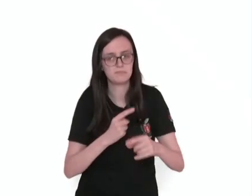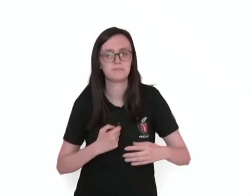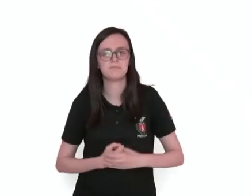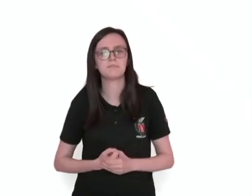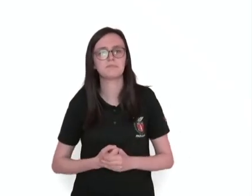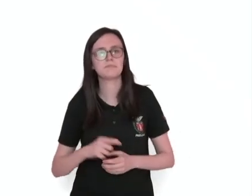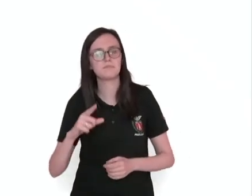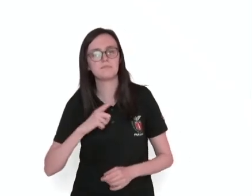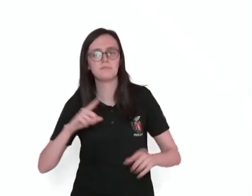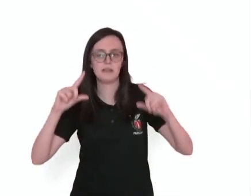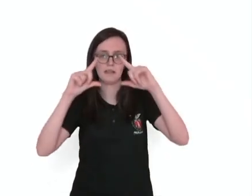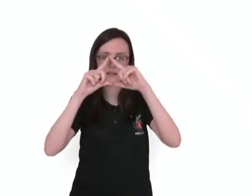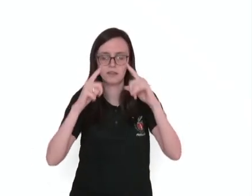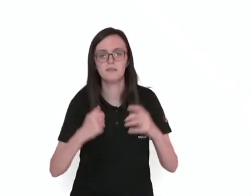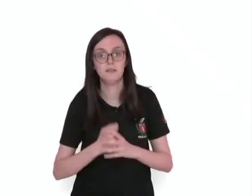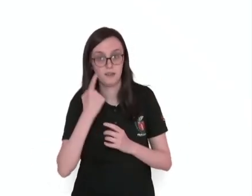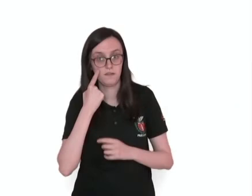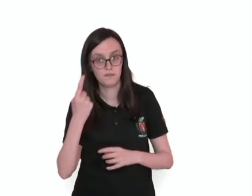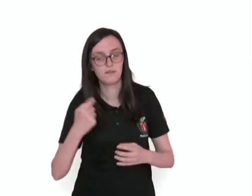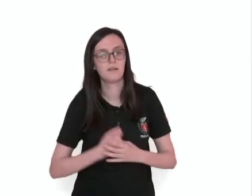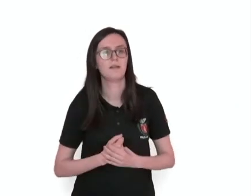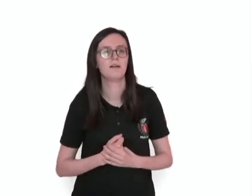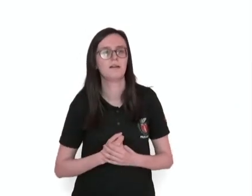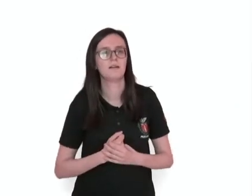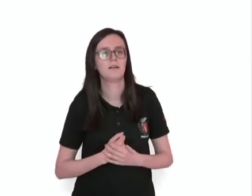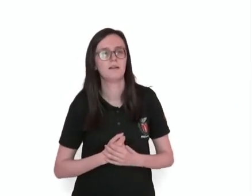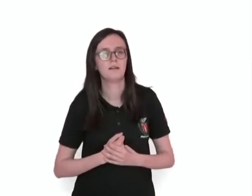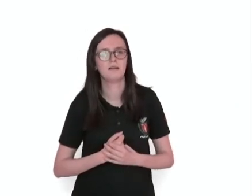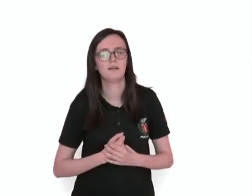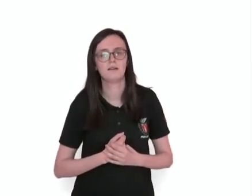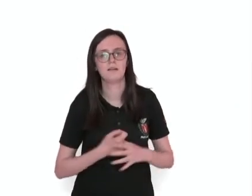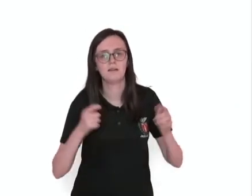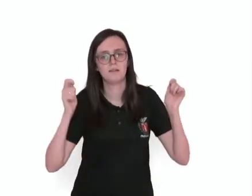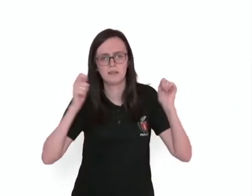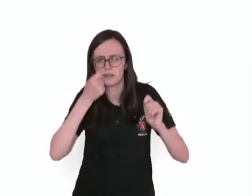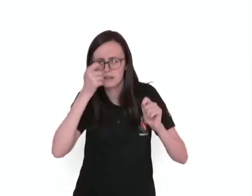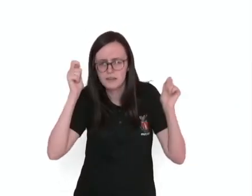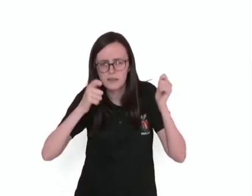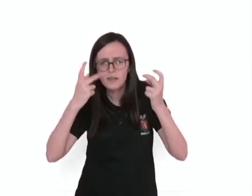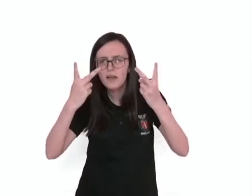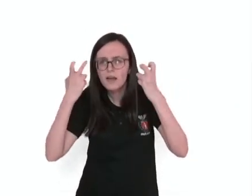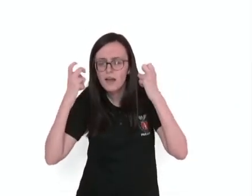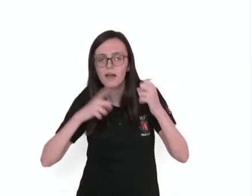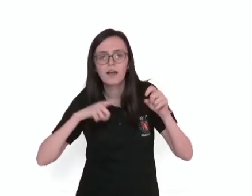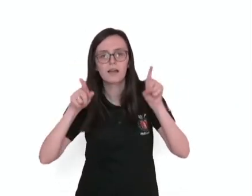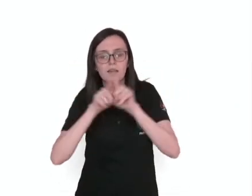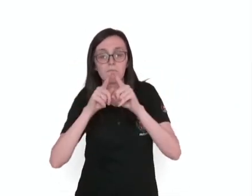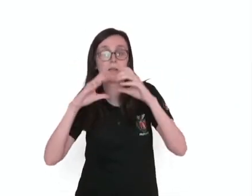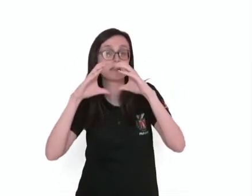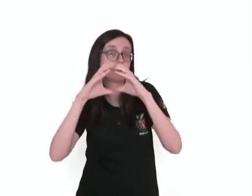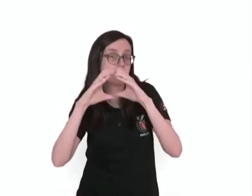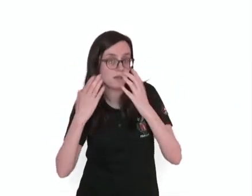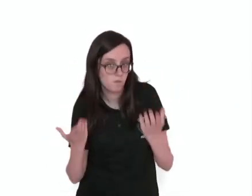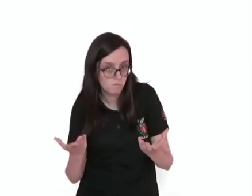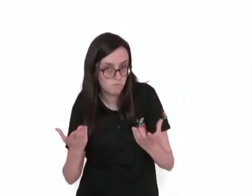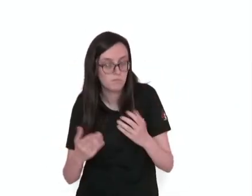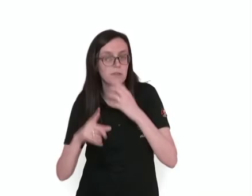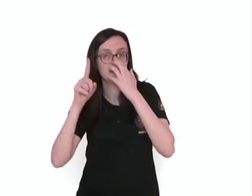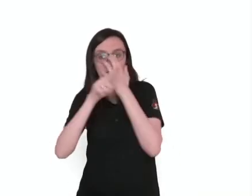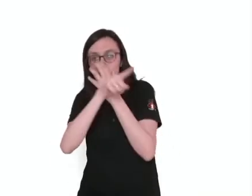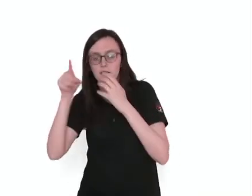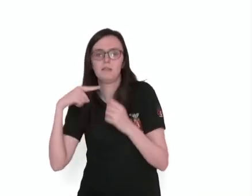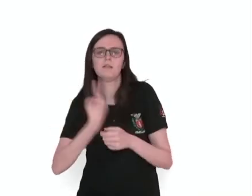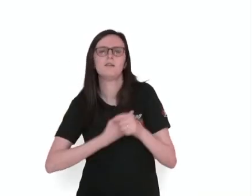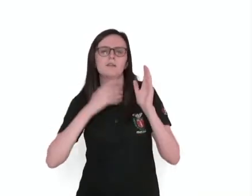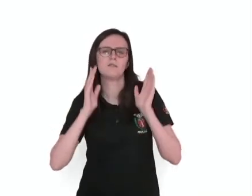né, um triângulo, olha só. Aqui bem no centro quase da figura, né, nós temos um círculo, né? São figuras que a gente